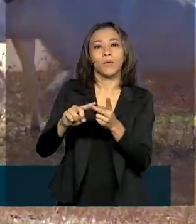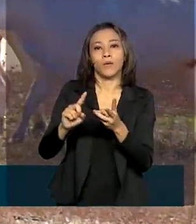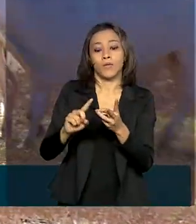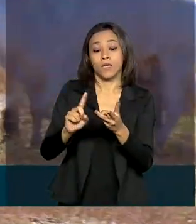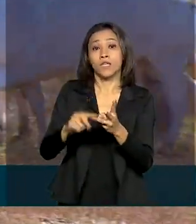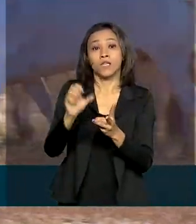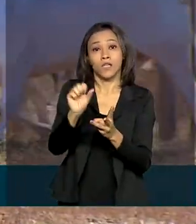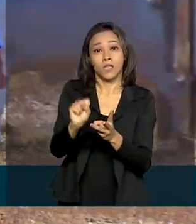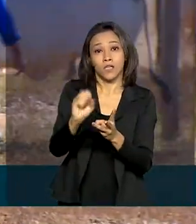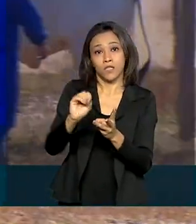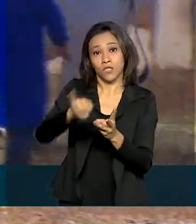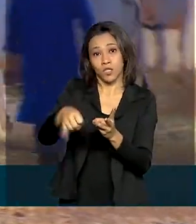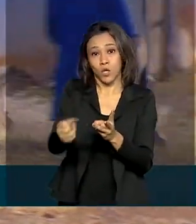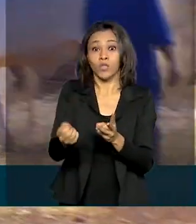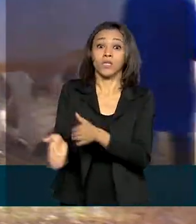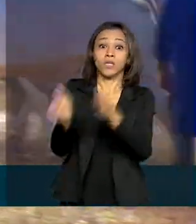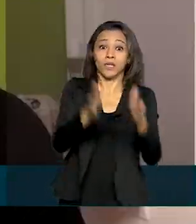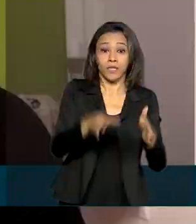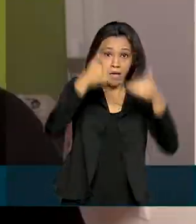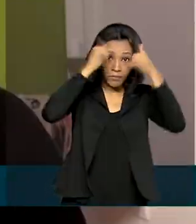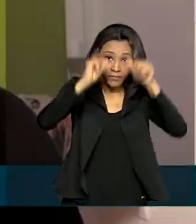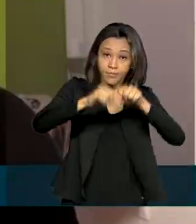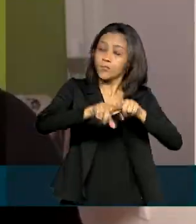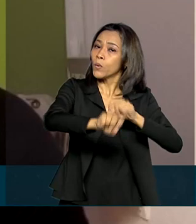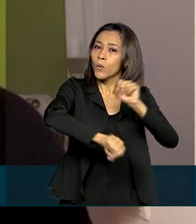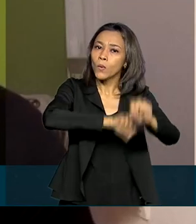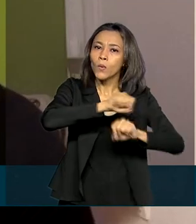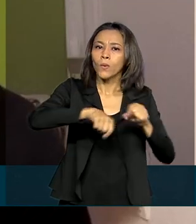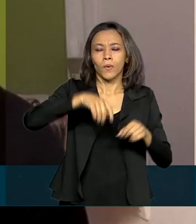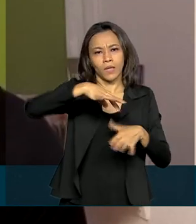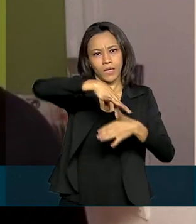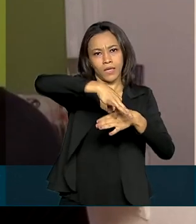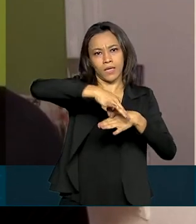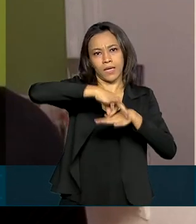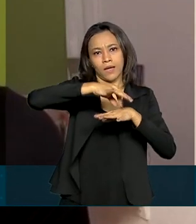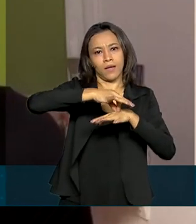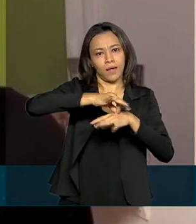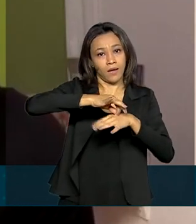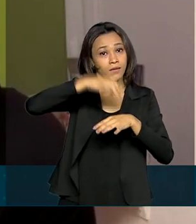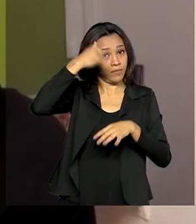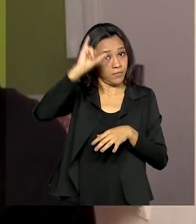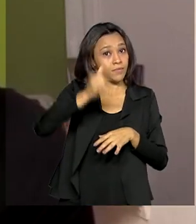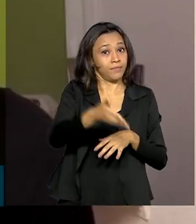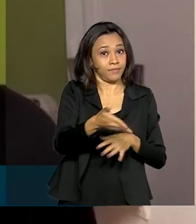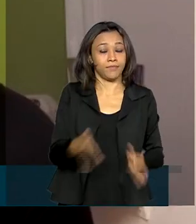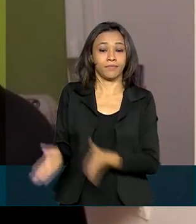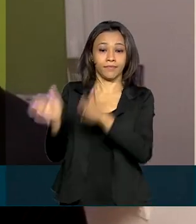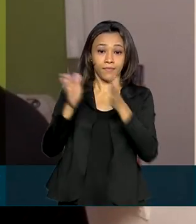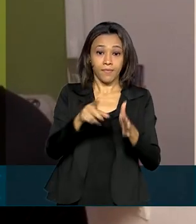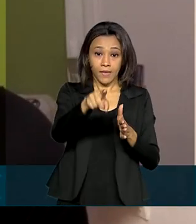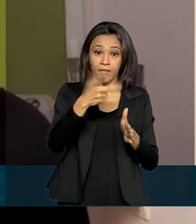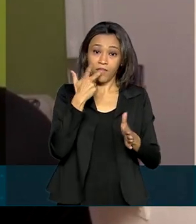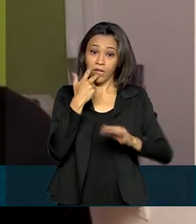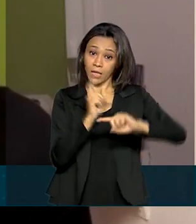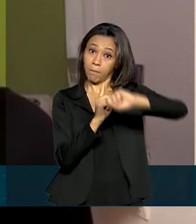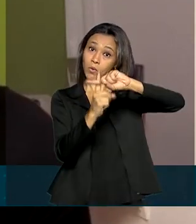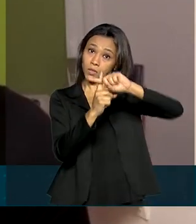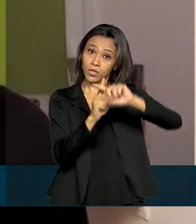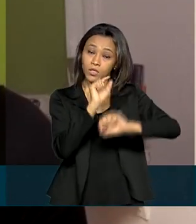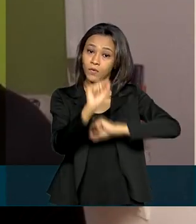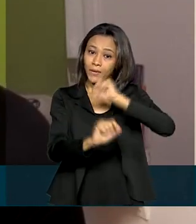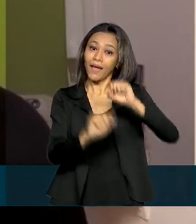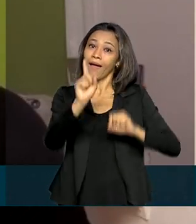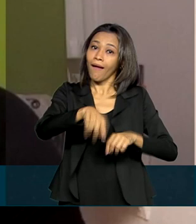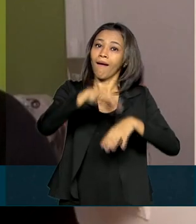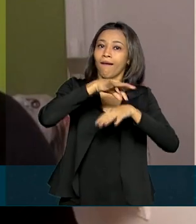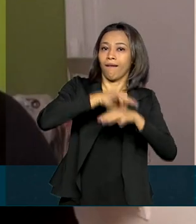pecuária, a produção de carne bovina. O componente que vai contribuir de forma mais positiva vai ser justamente a carne